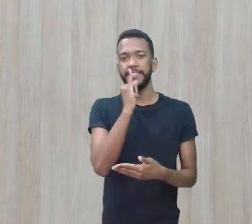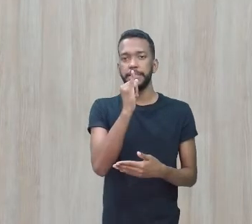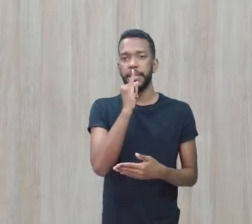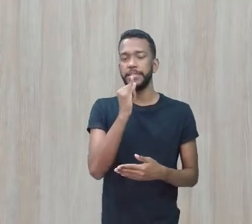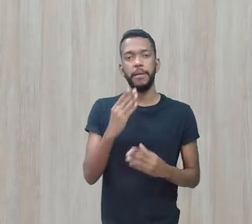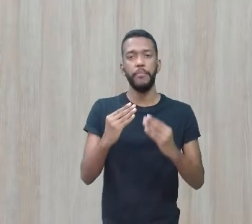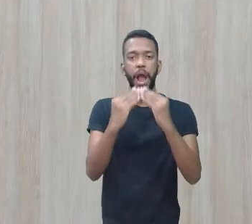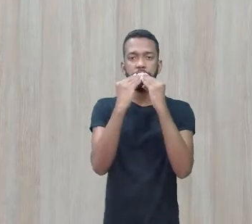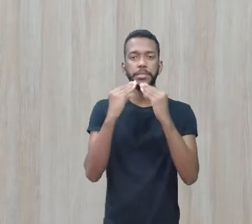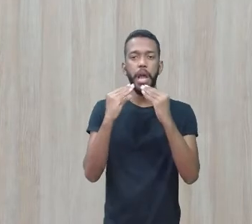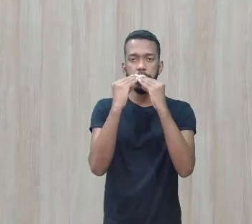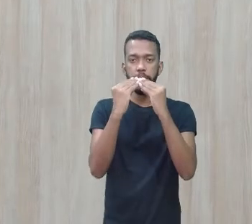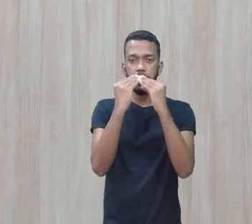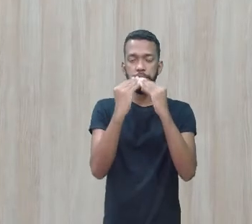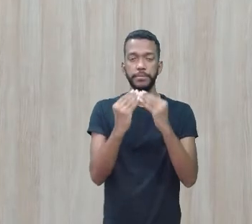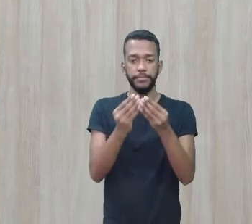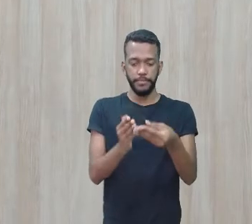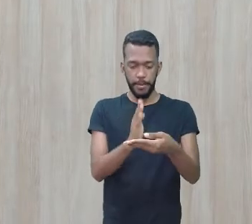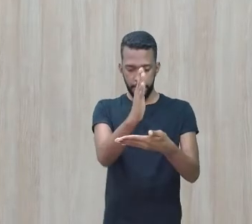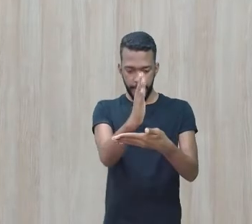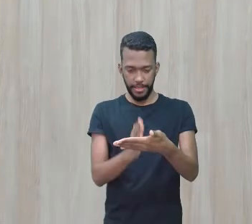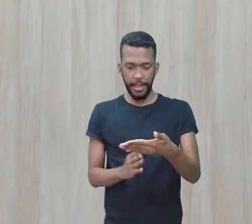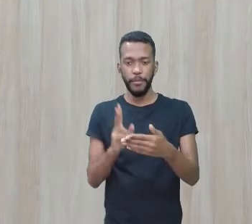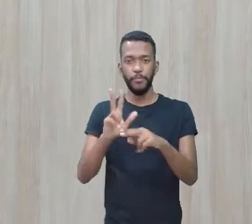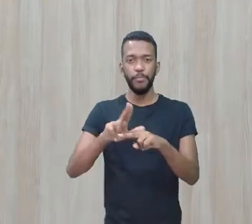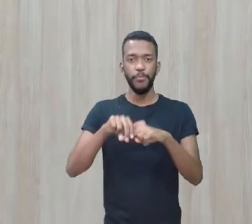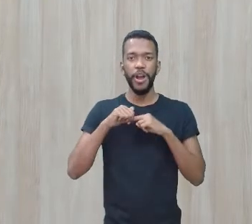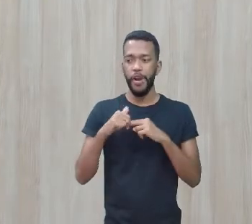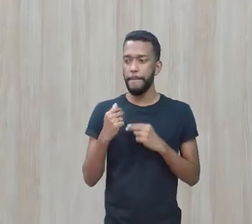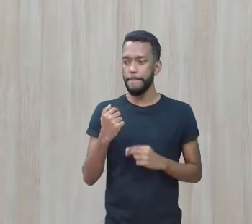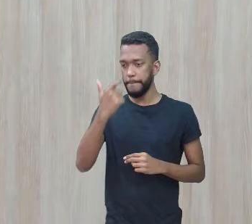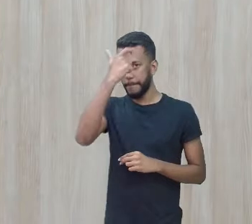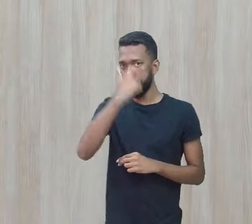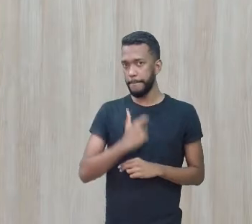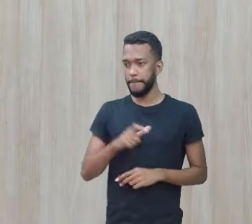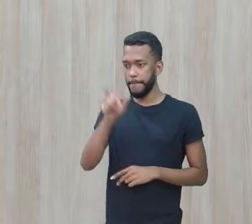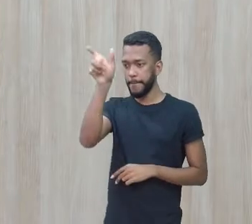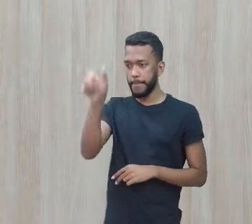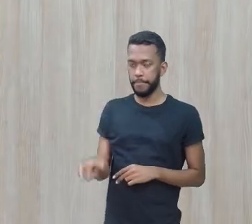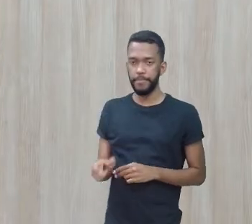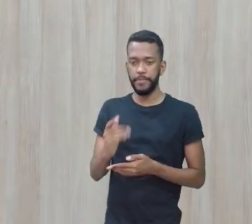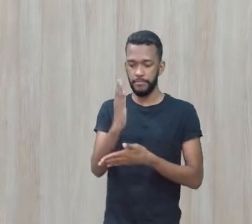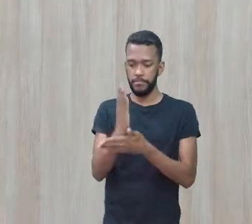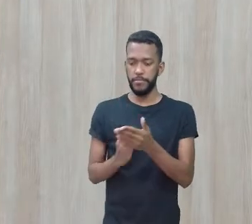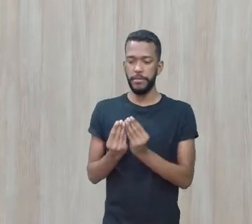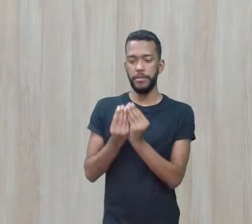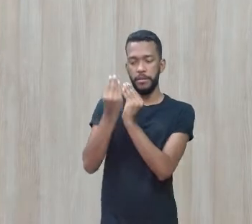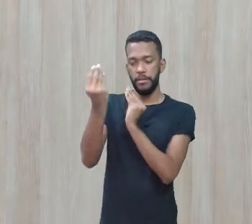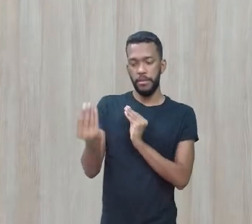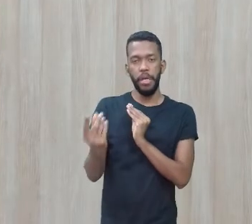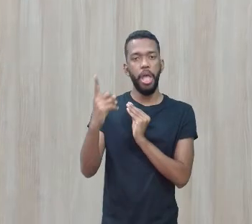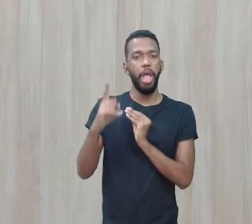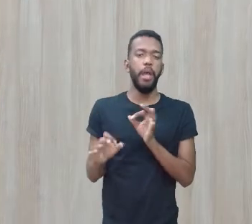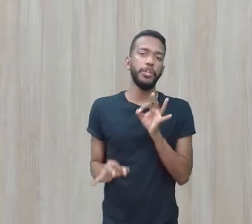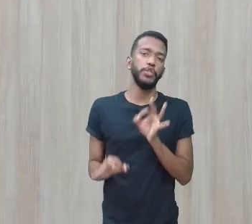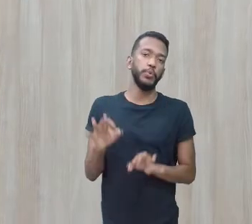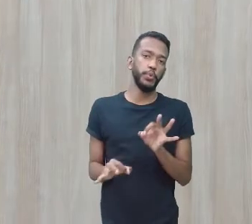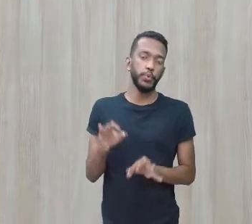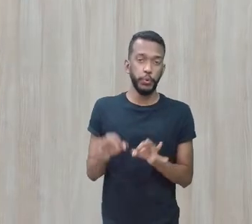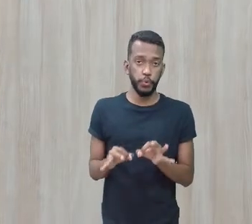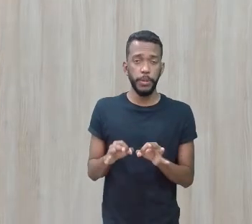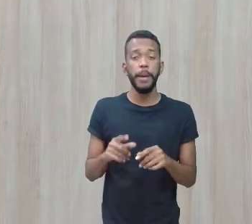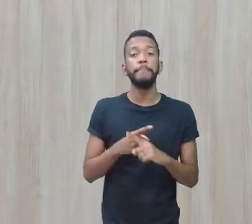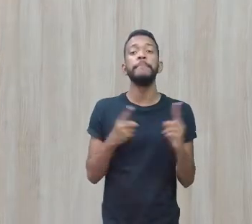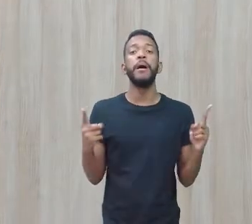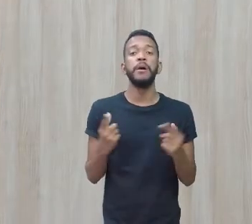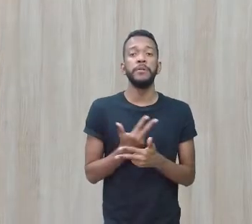por exemplo, eu vou dividir na metade porque ali tem duas pessoas. E aí você vai tentar fazer uma divisão justa daquele sanduíche, exemplo. Mas é uma coisa que